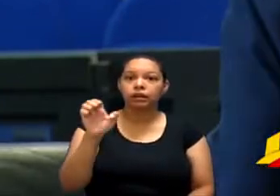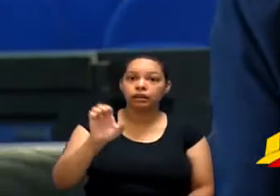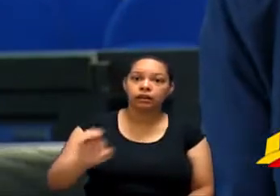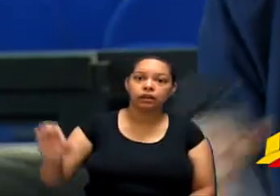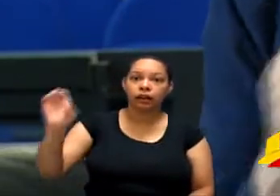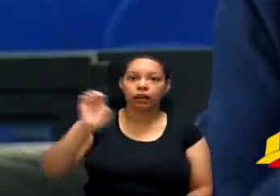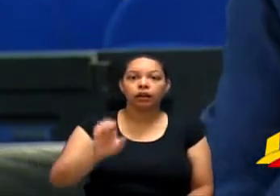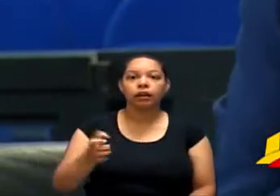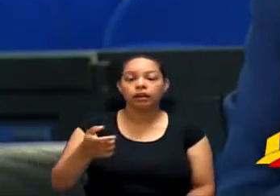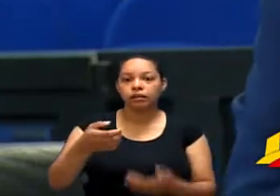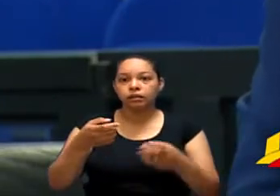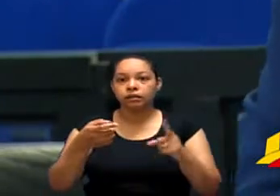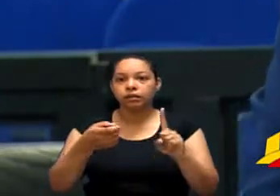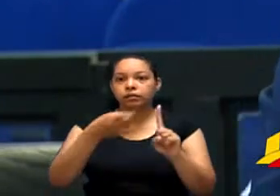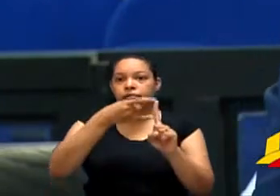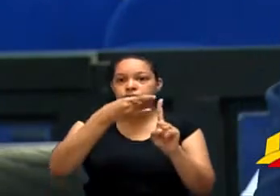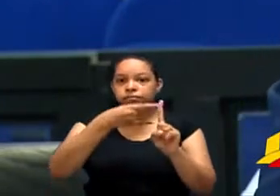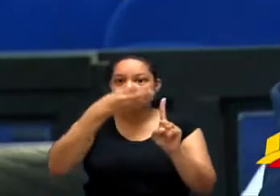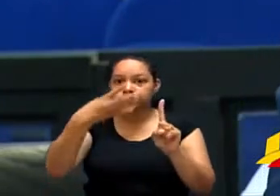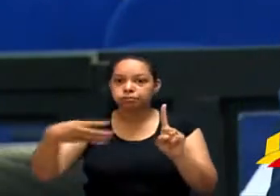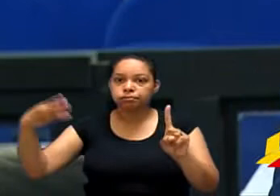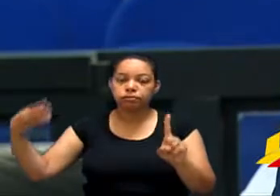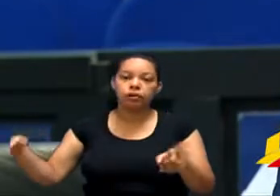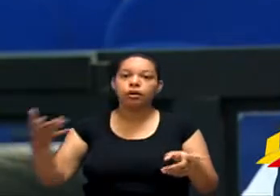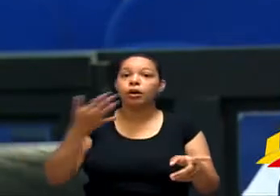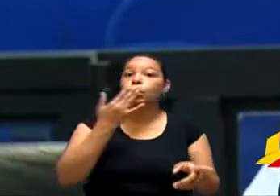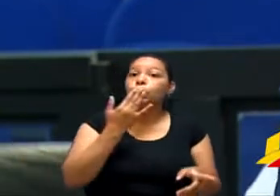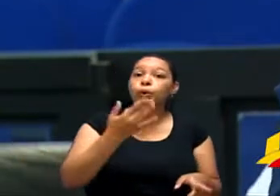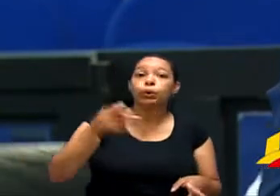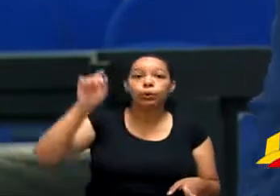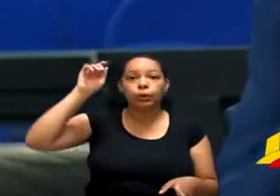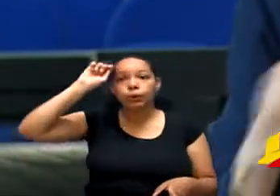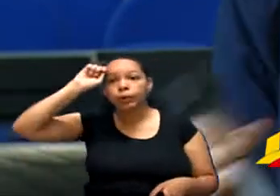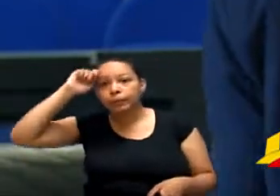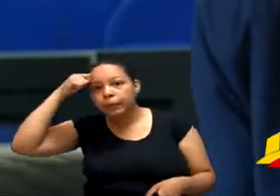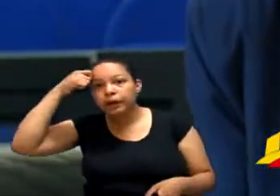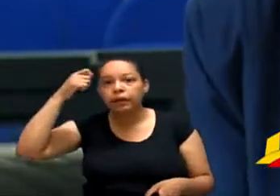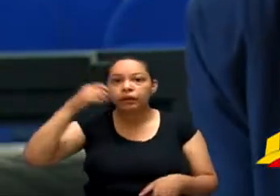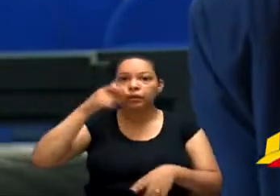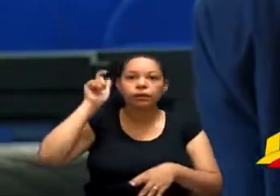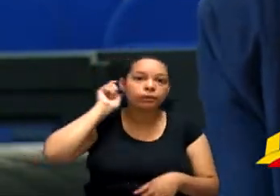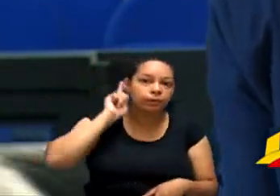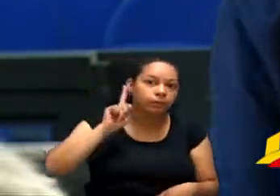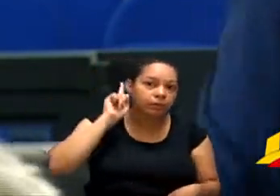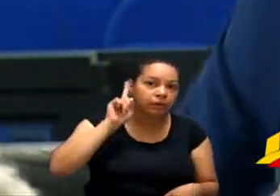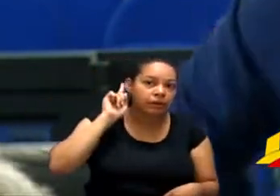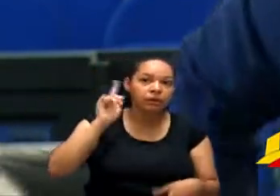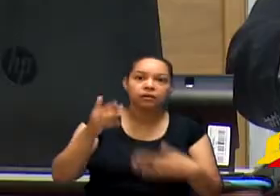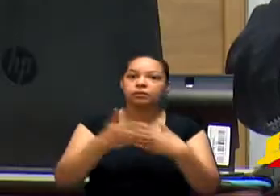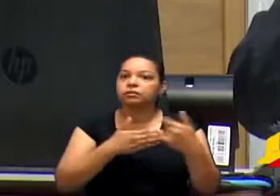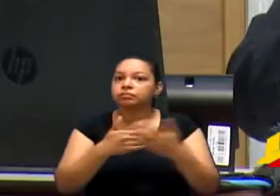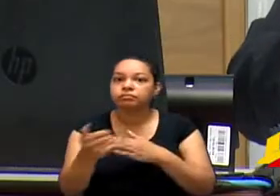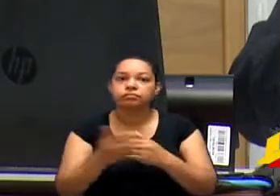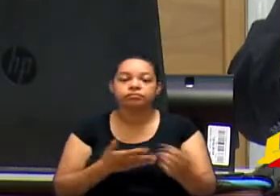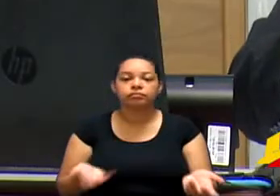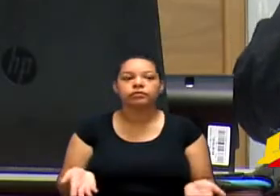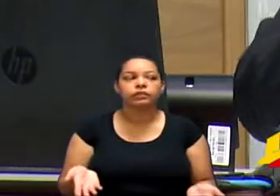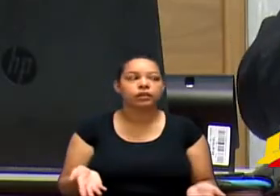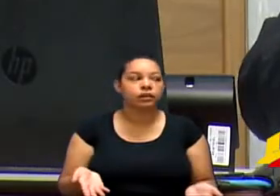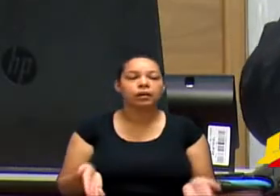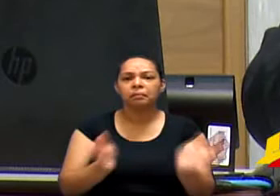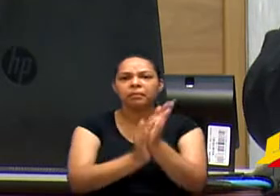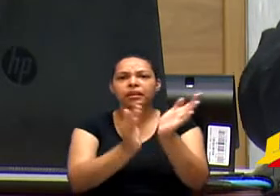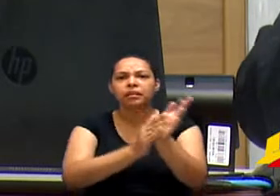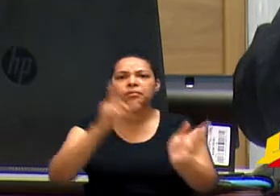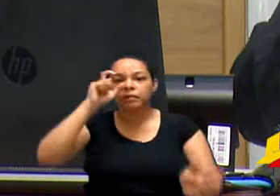pela cor da sua pele nem uma forma de racismo ou discriminação às pessoas obrigado e meus parabéns Yara por essa compreensão e